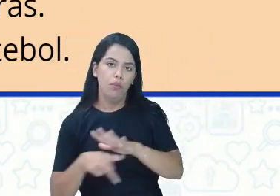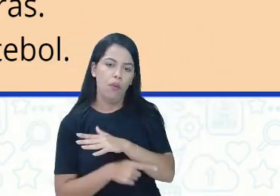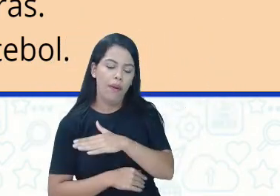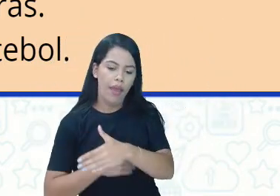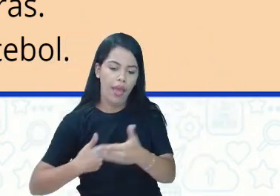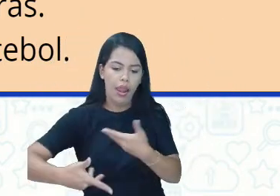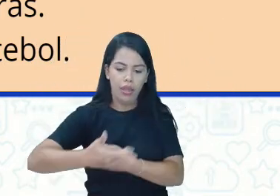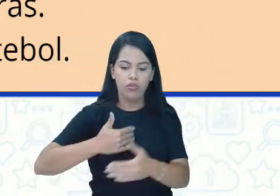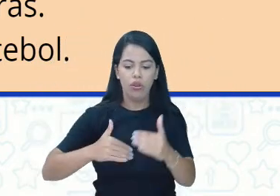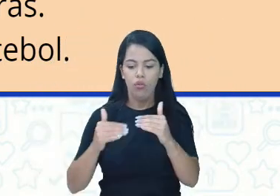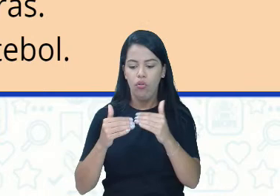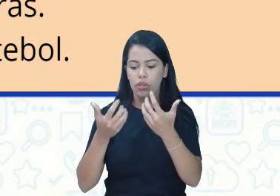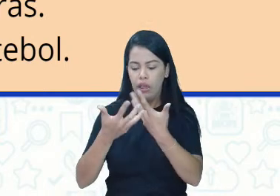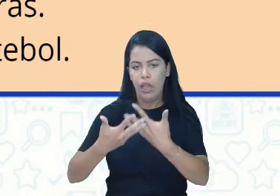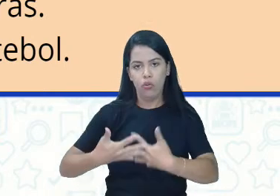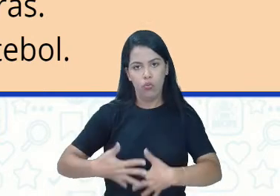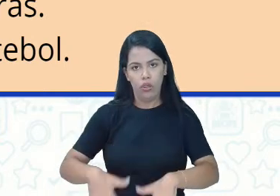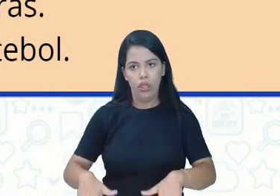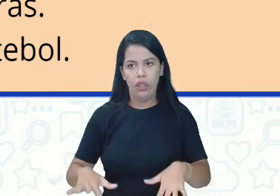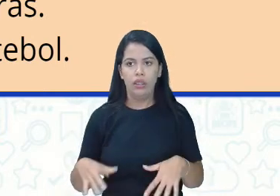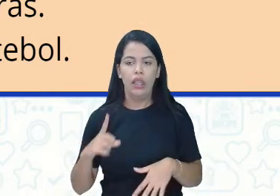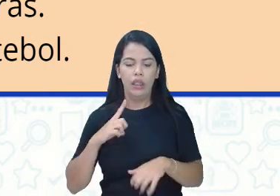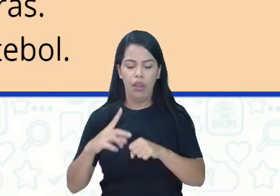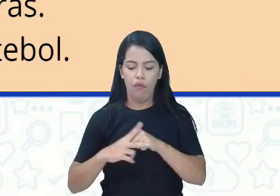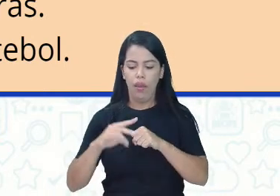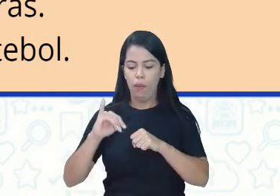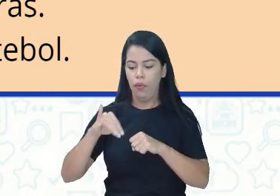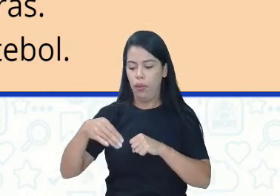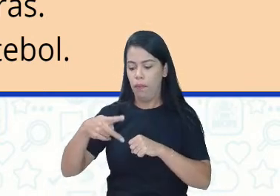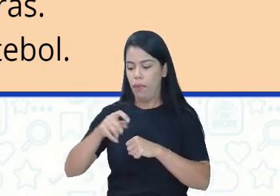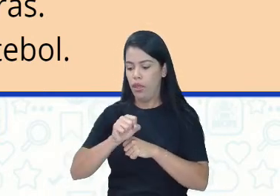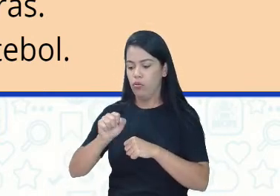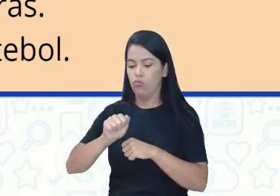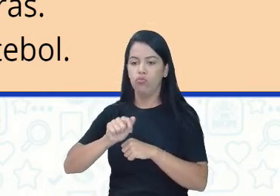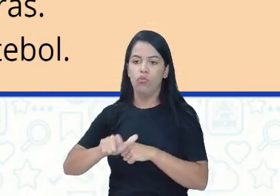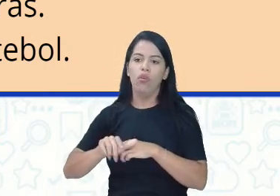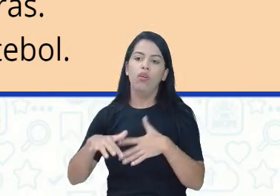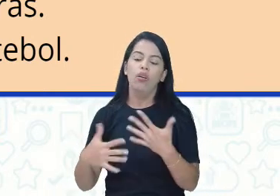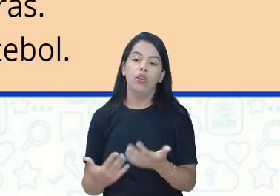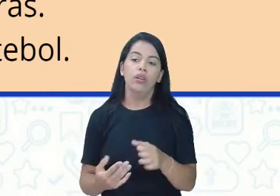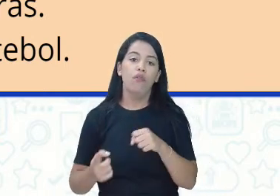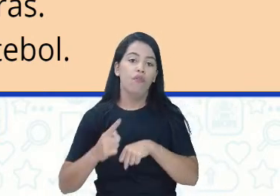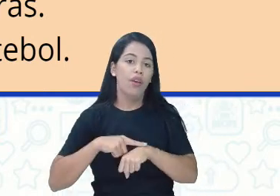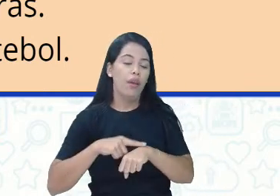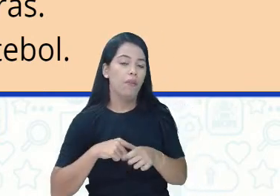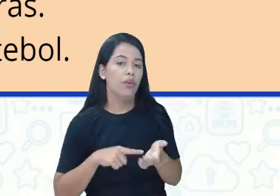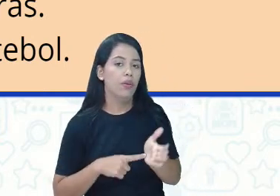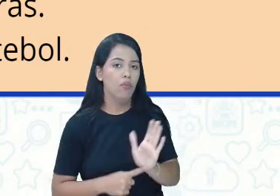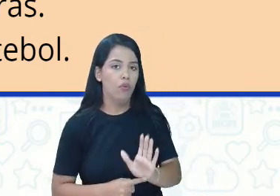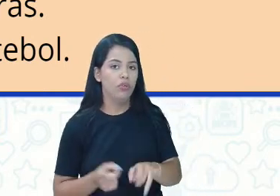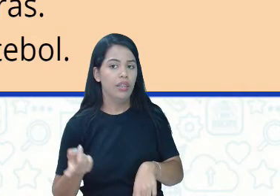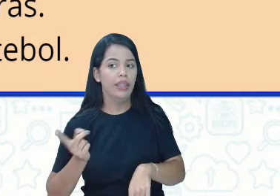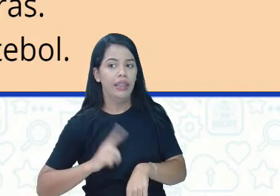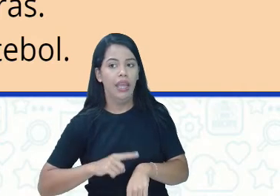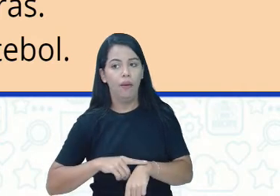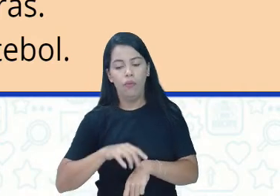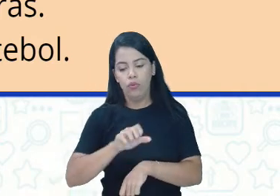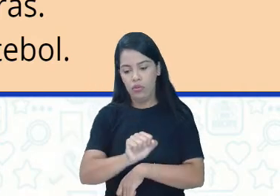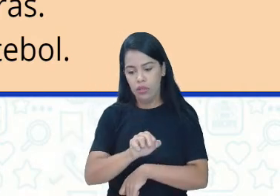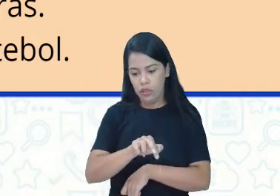Nesses casos específicos, a gente tem um verbo impessoal. Verbos que indicam tempo, o verbo ser e o verbo